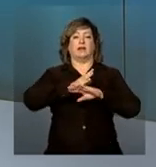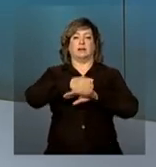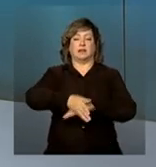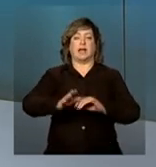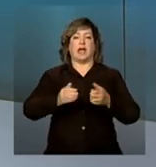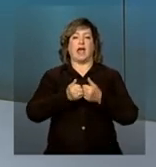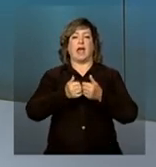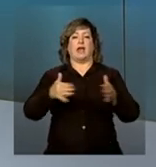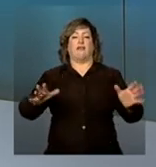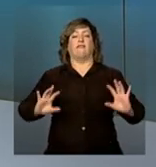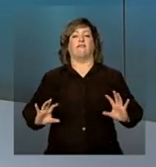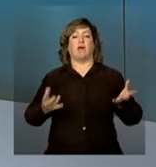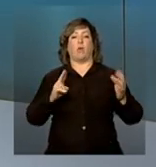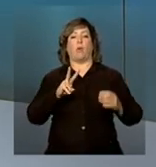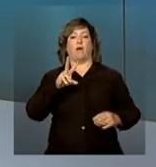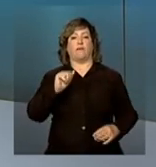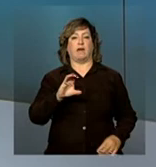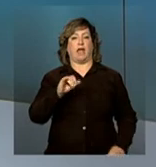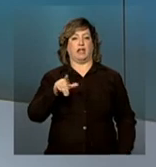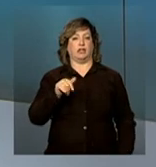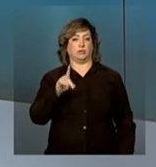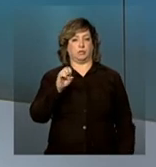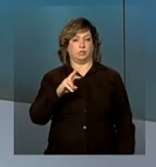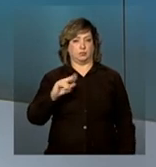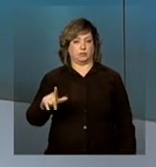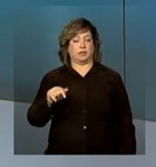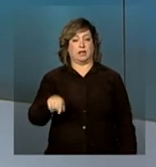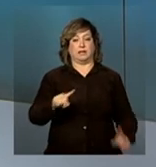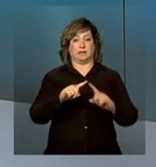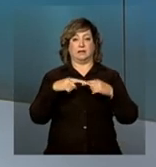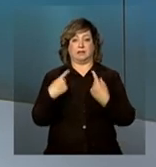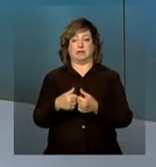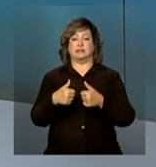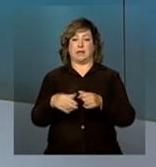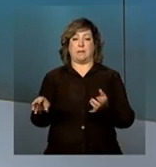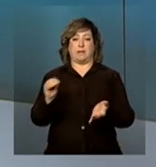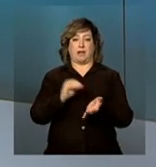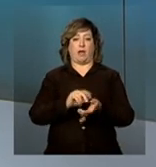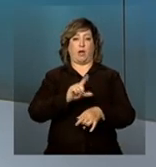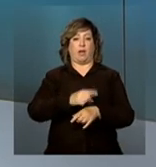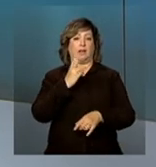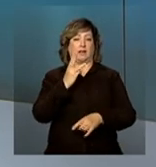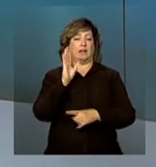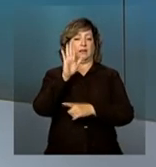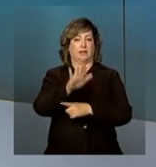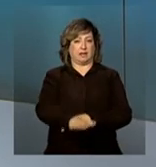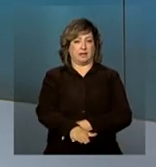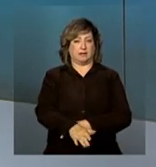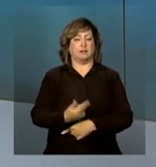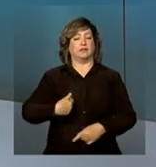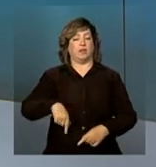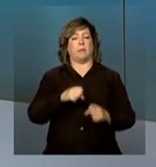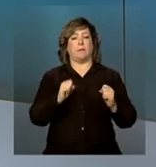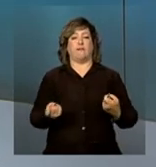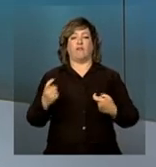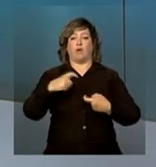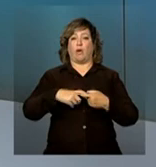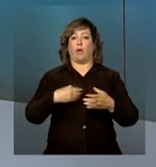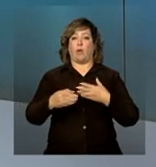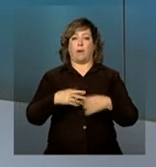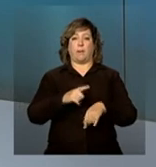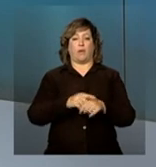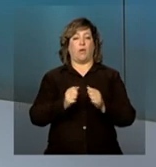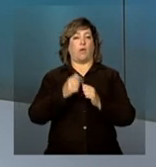da Festa da Uva também em Caxias do Sul. A cerimônia está marcada para as 15h. E nós podemos voltar a